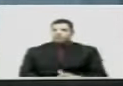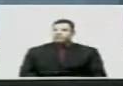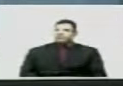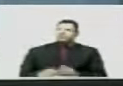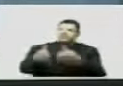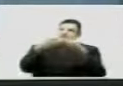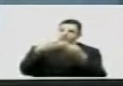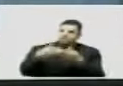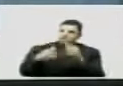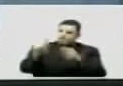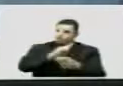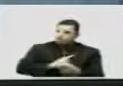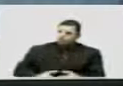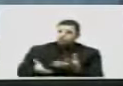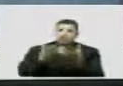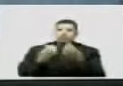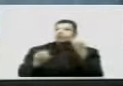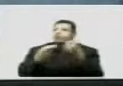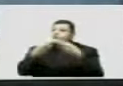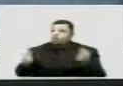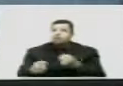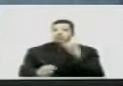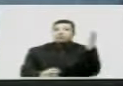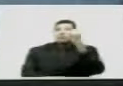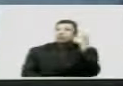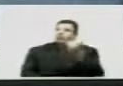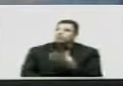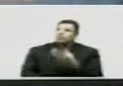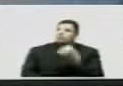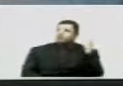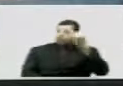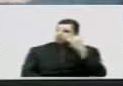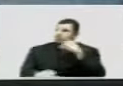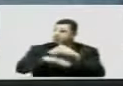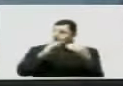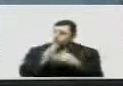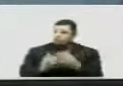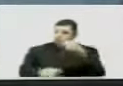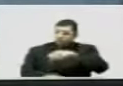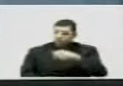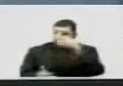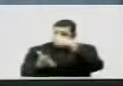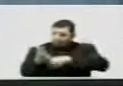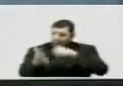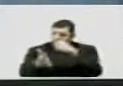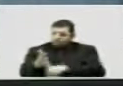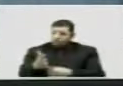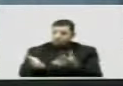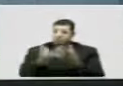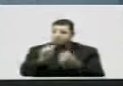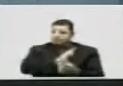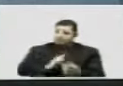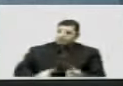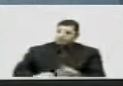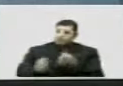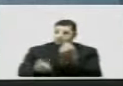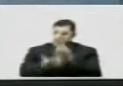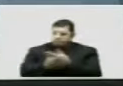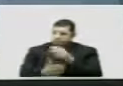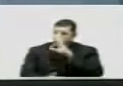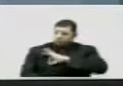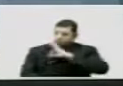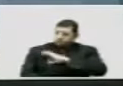reivindicar algo que é até absurdo, deputado Zé Ricardo, vim aqui cobrar que o governador pague